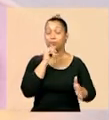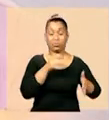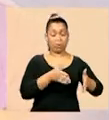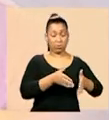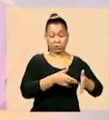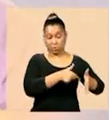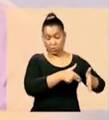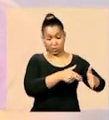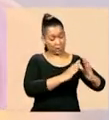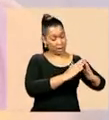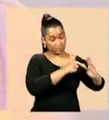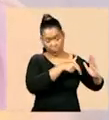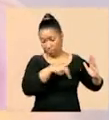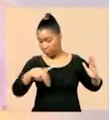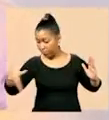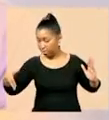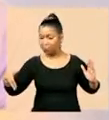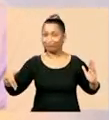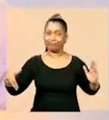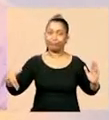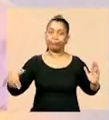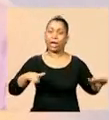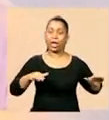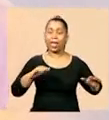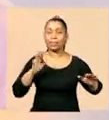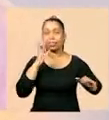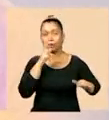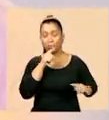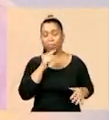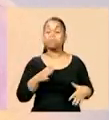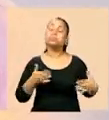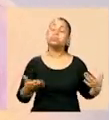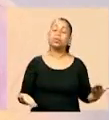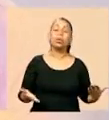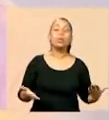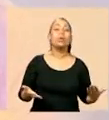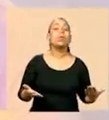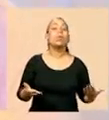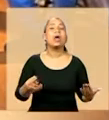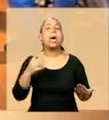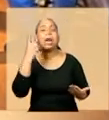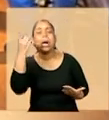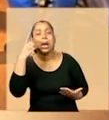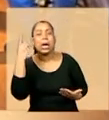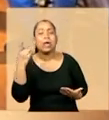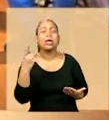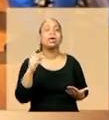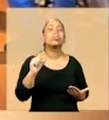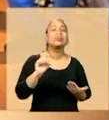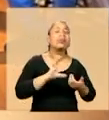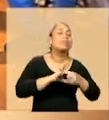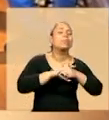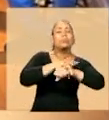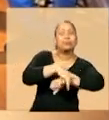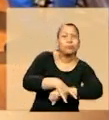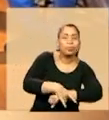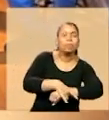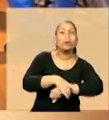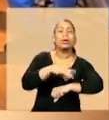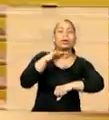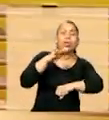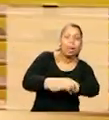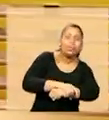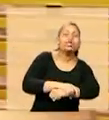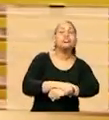do ambiente da empresa, isso pode ter uma demora. Leva um tempo mais, né? Doutor Davi, e que garantias essa CAT dá para o trabalhador, essa